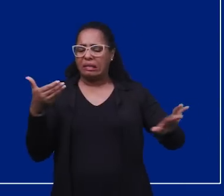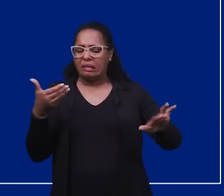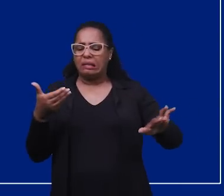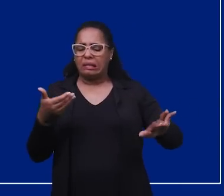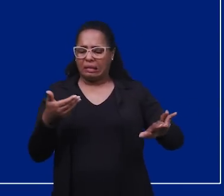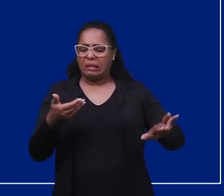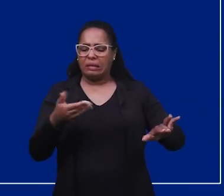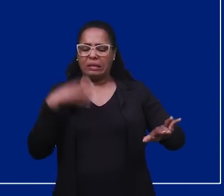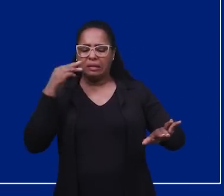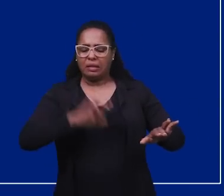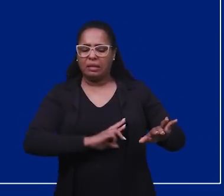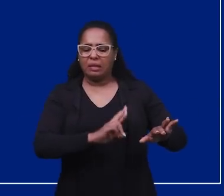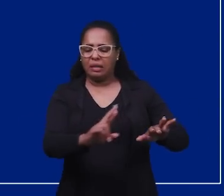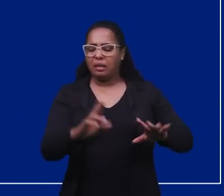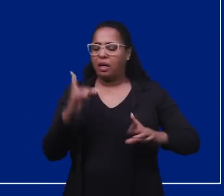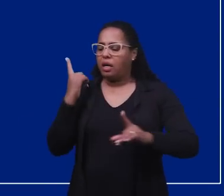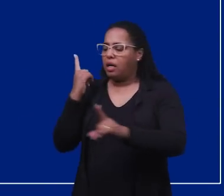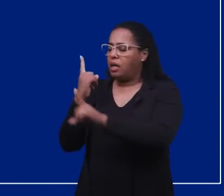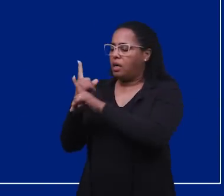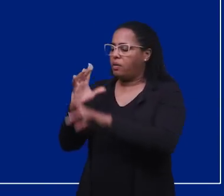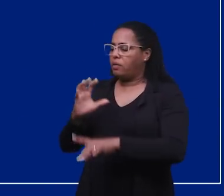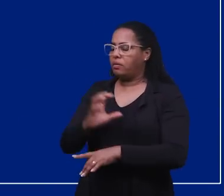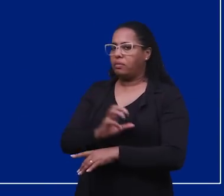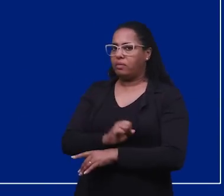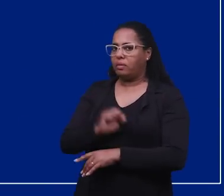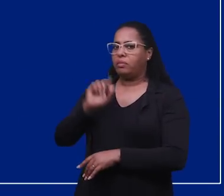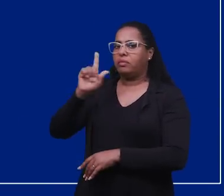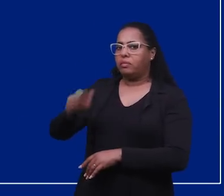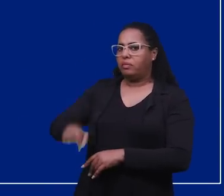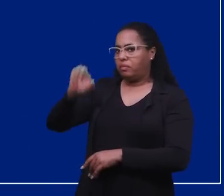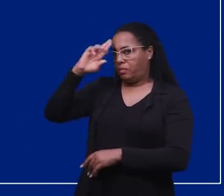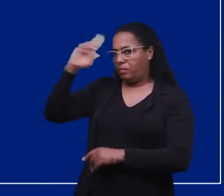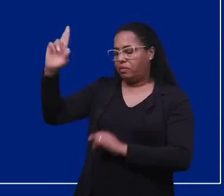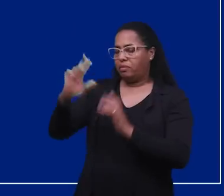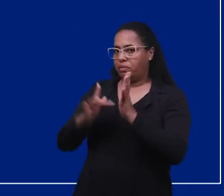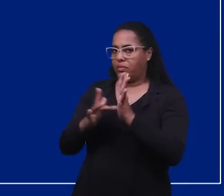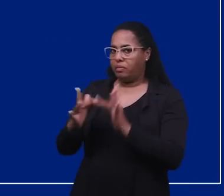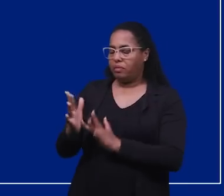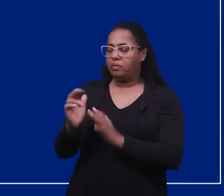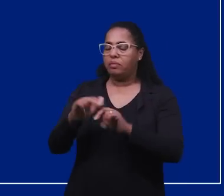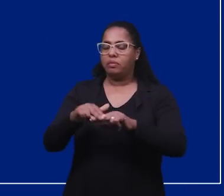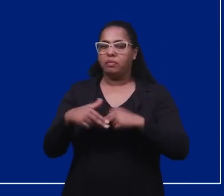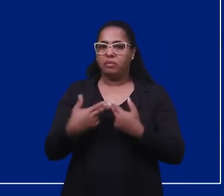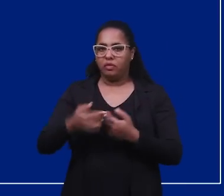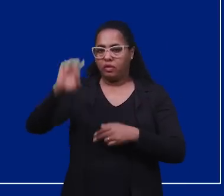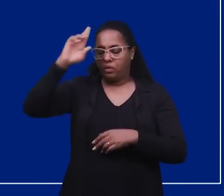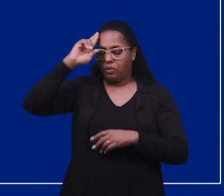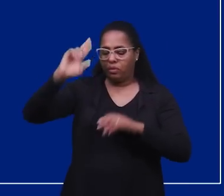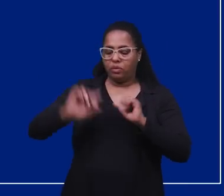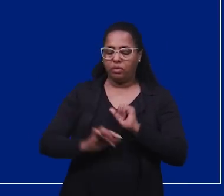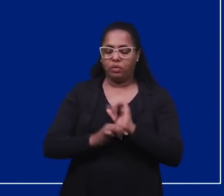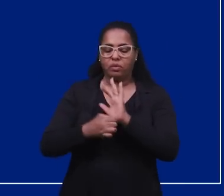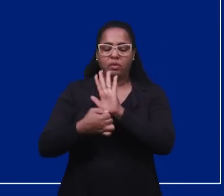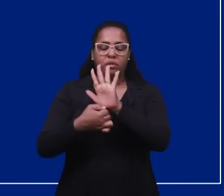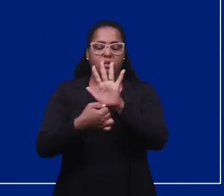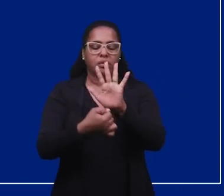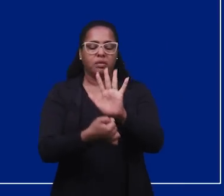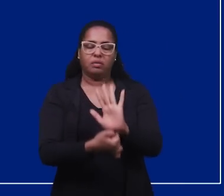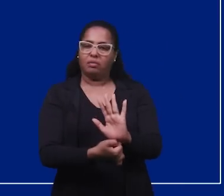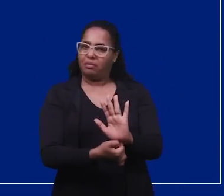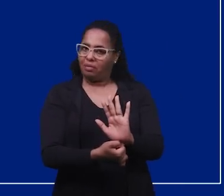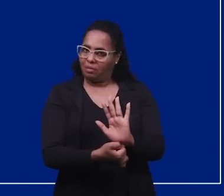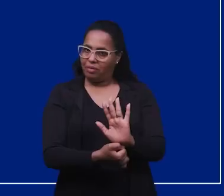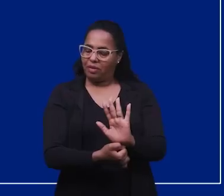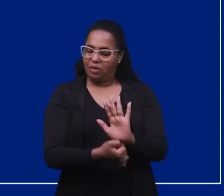de uma experiência meramente religiosa, encontra o amado, que é Jesus, pois o Senhor se revelou